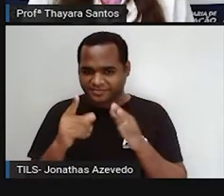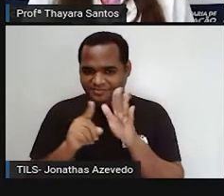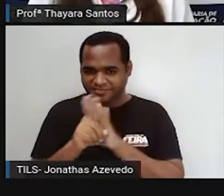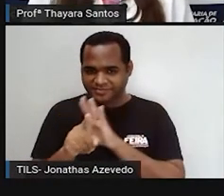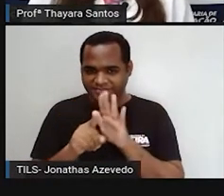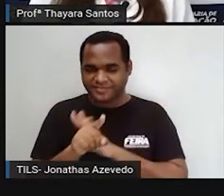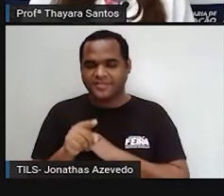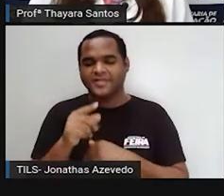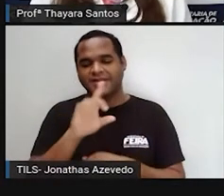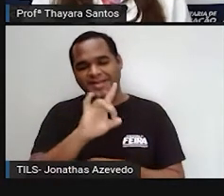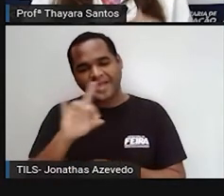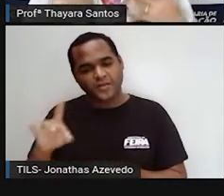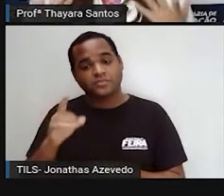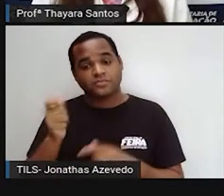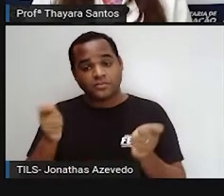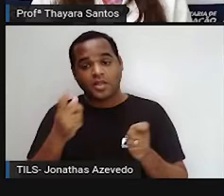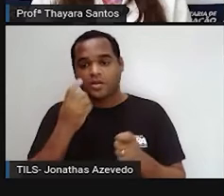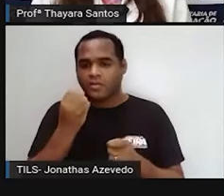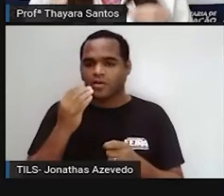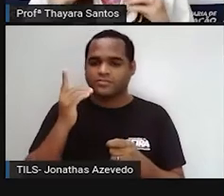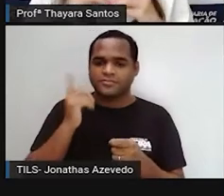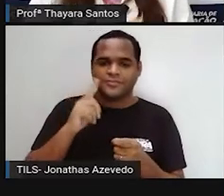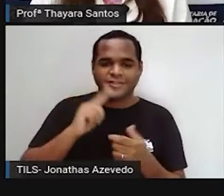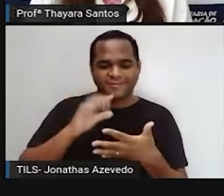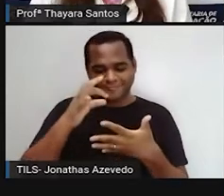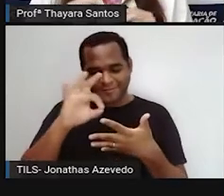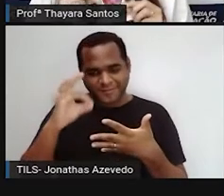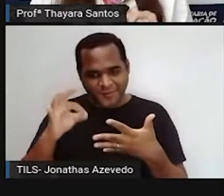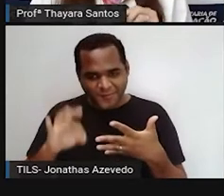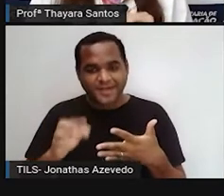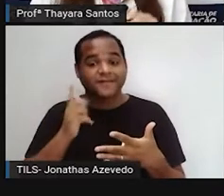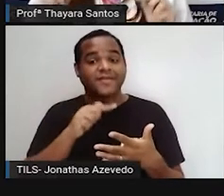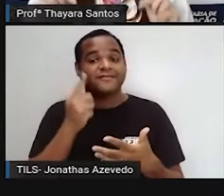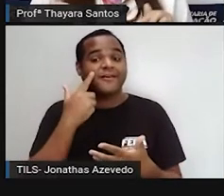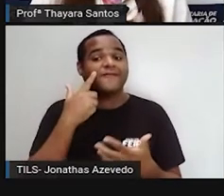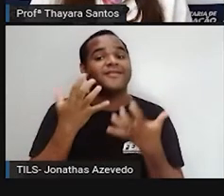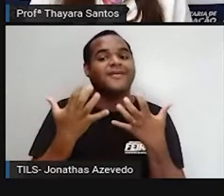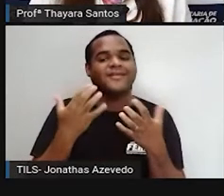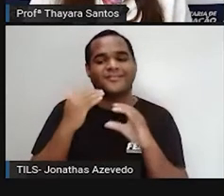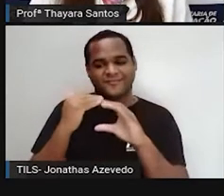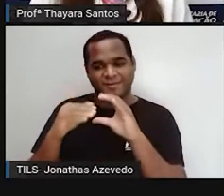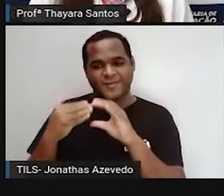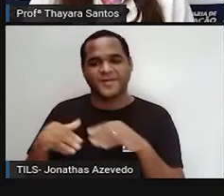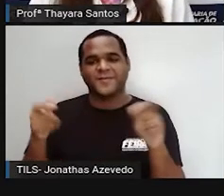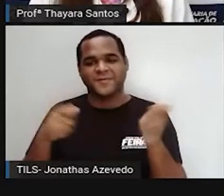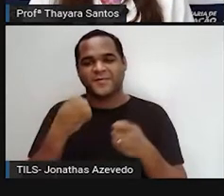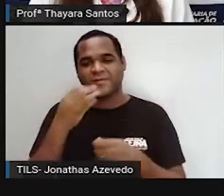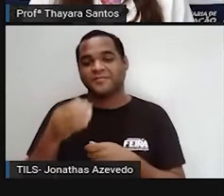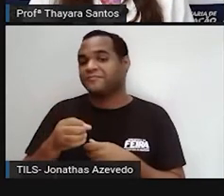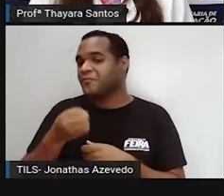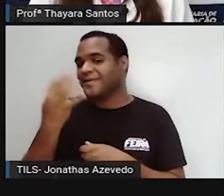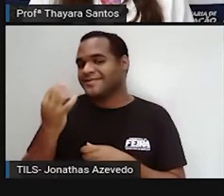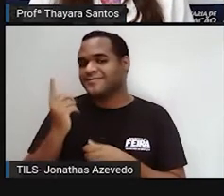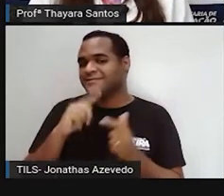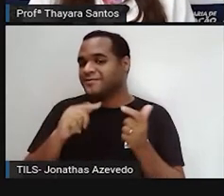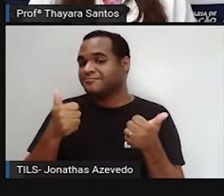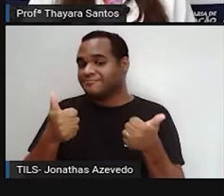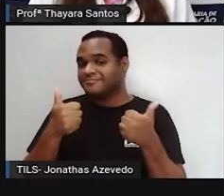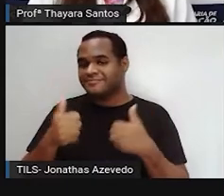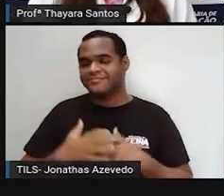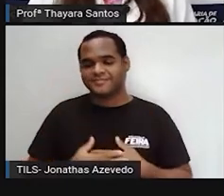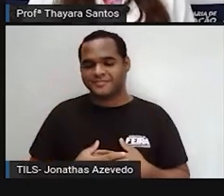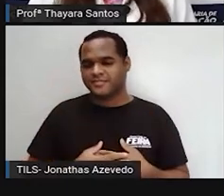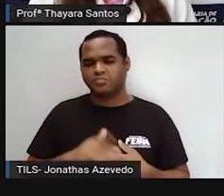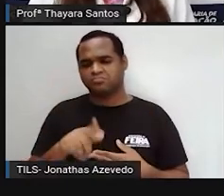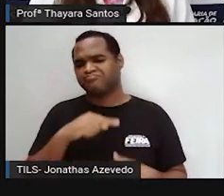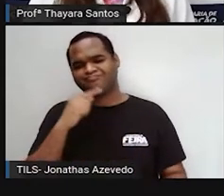quiz? Espero que sim, que tenham acertado muitas questões. E eu, inclusive, quero saber, me contem aqui no chat quantas questões vocês acertaram. E